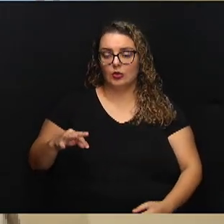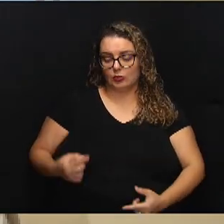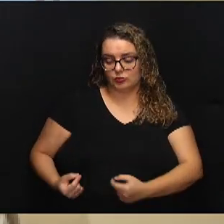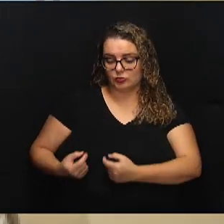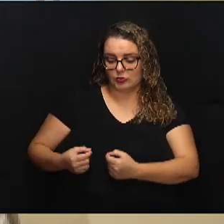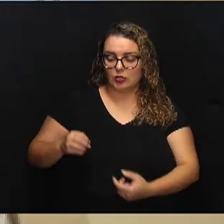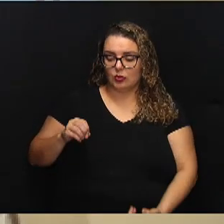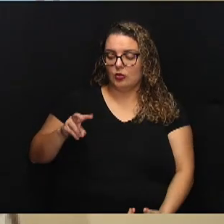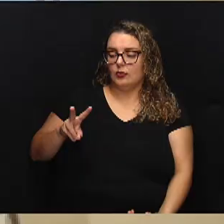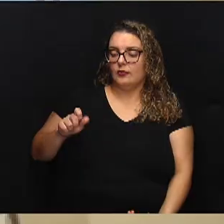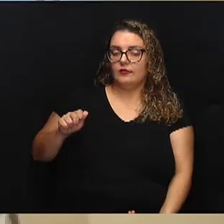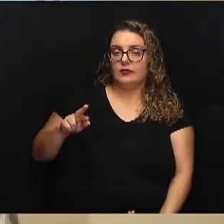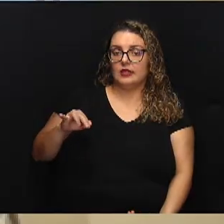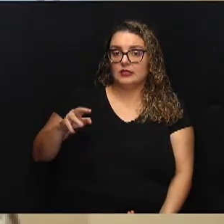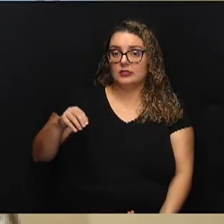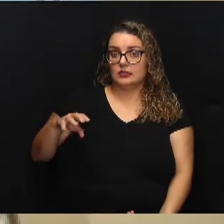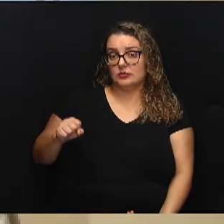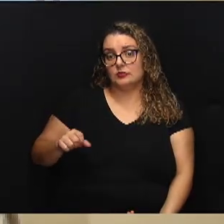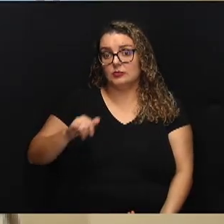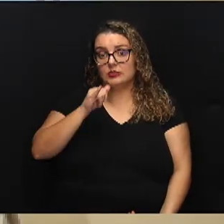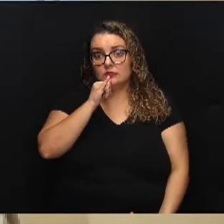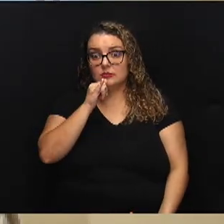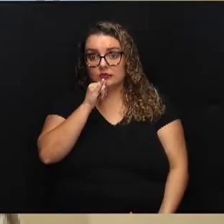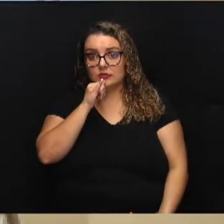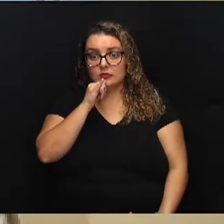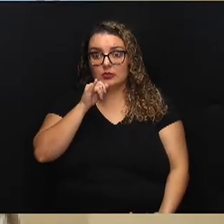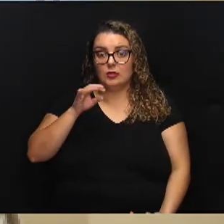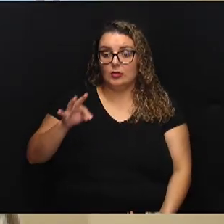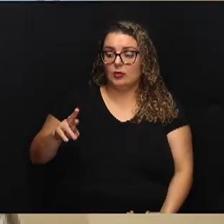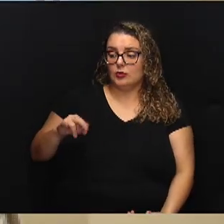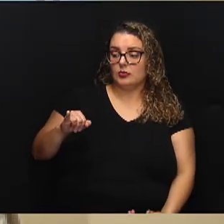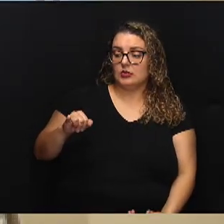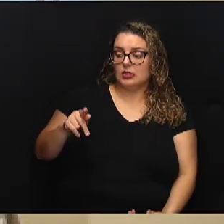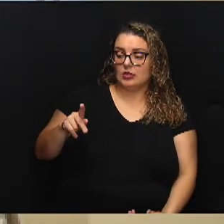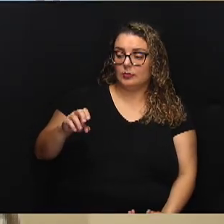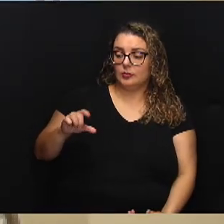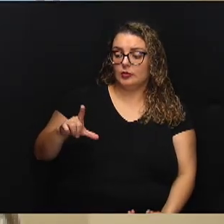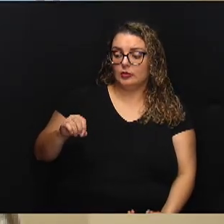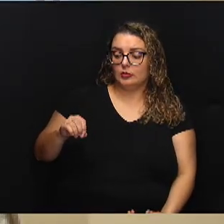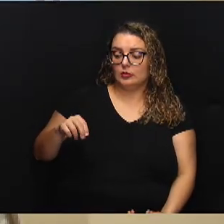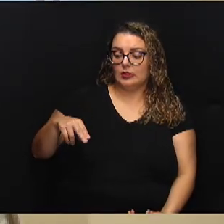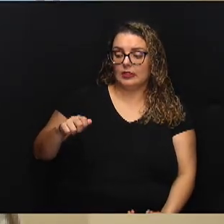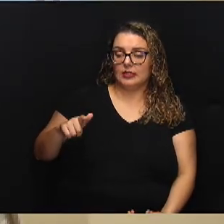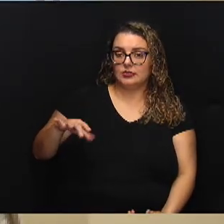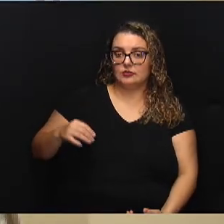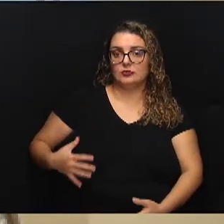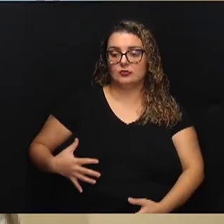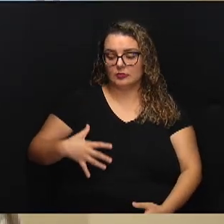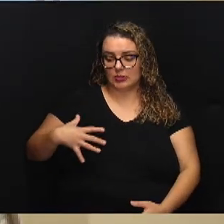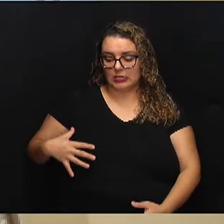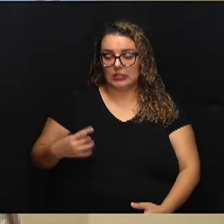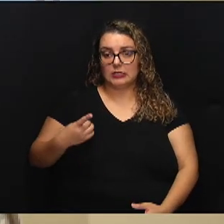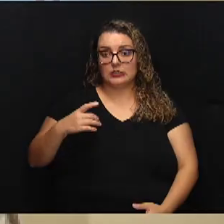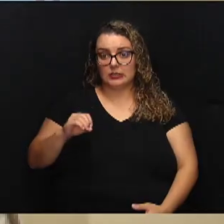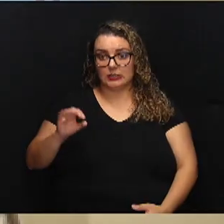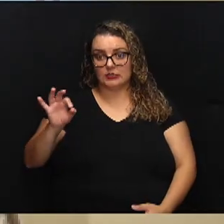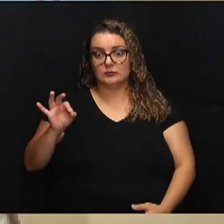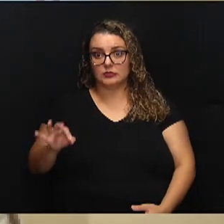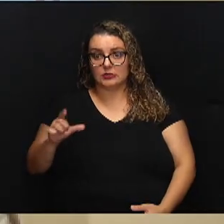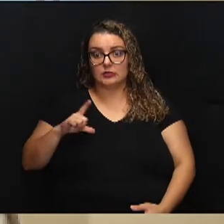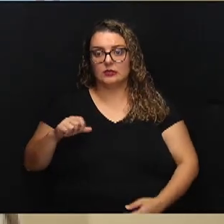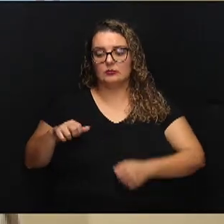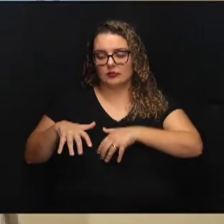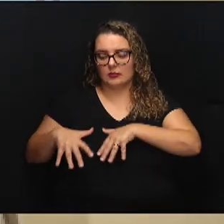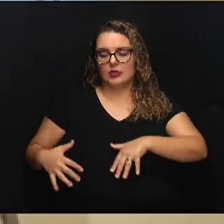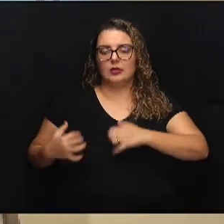ovarianos. Por exemplo, os tumores triplo negativos da mama, a gente sabe que cerca de 10% deles têm correlação genética.